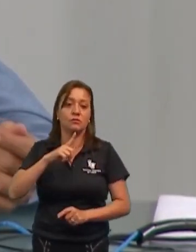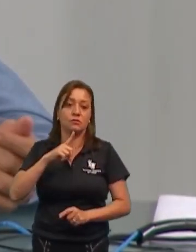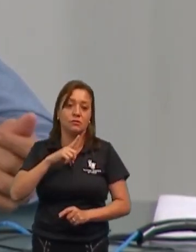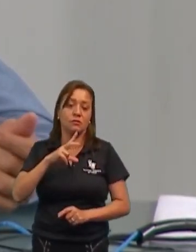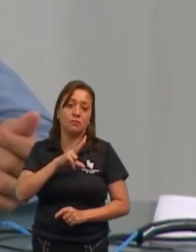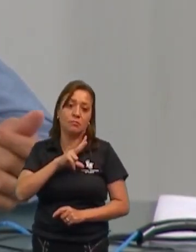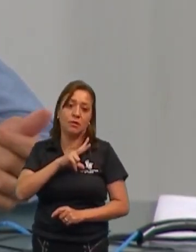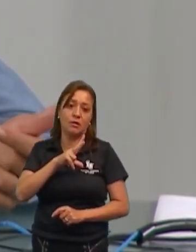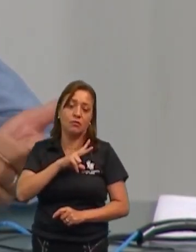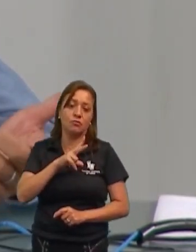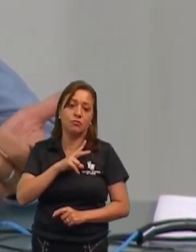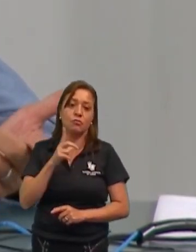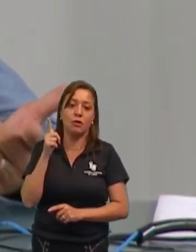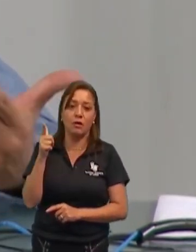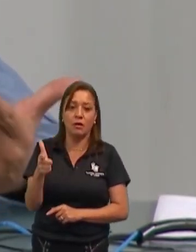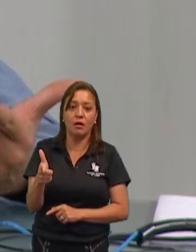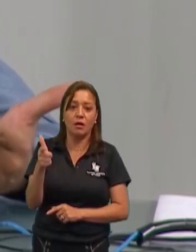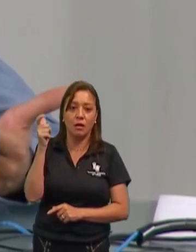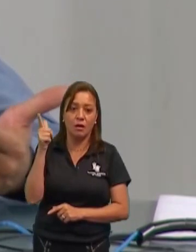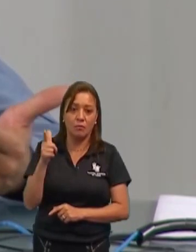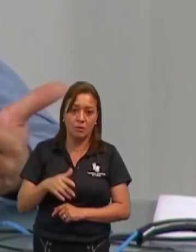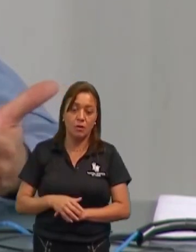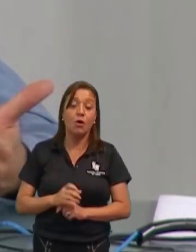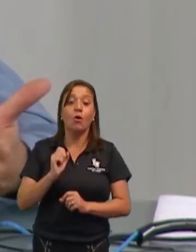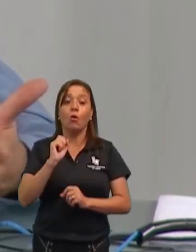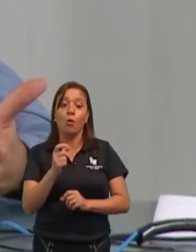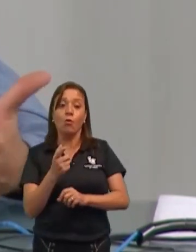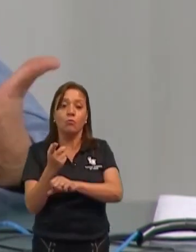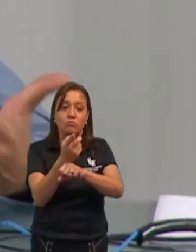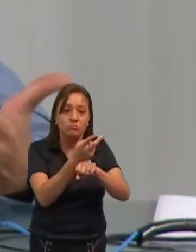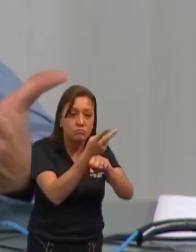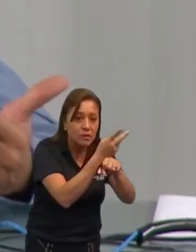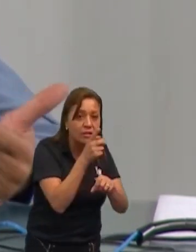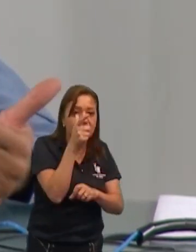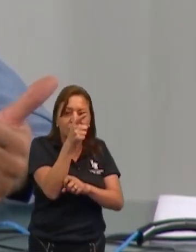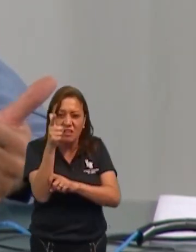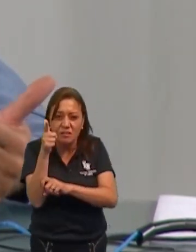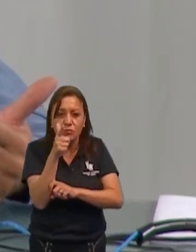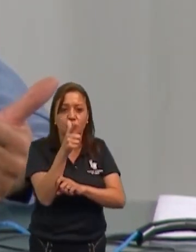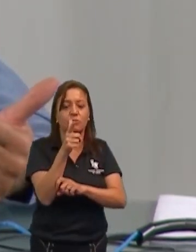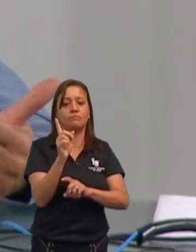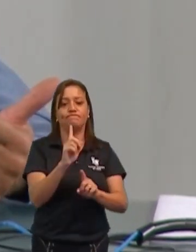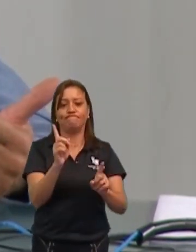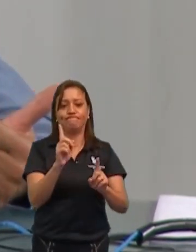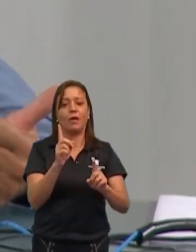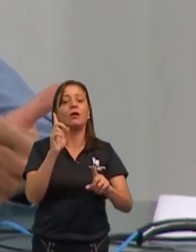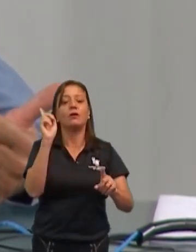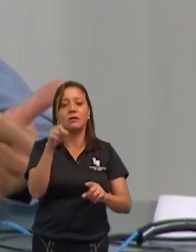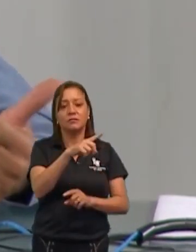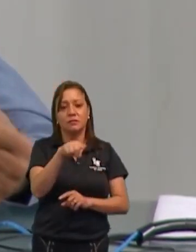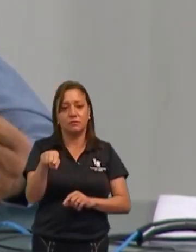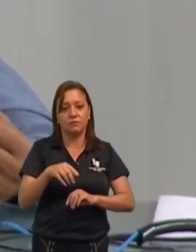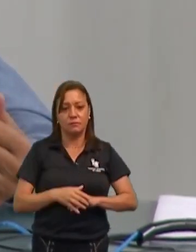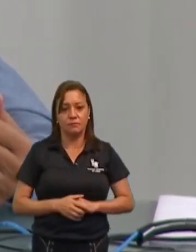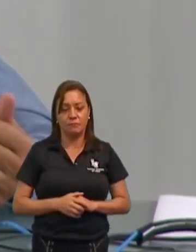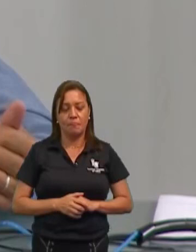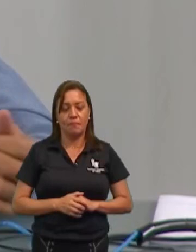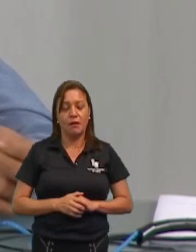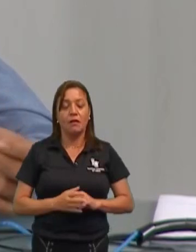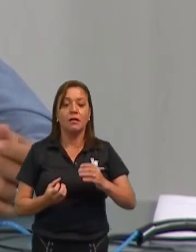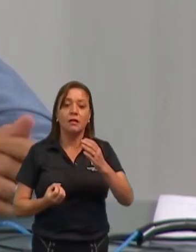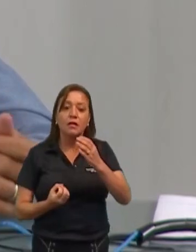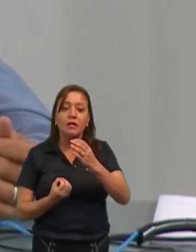nível olímpico e caçadores. Proposição, moção 67-2024, autoria,